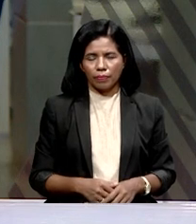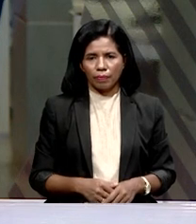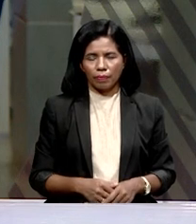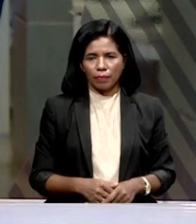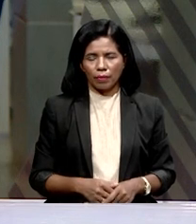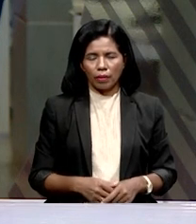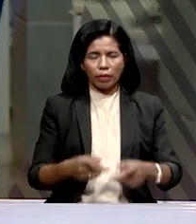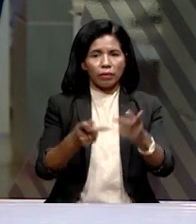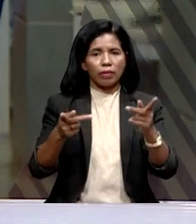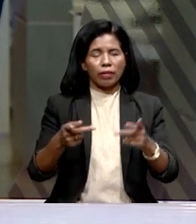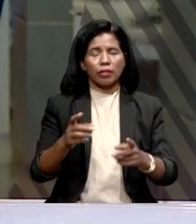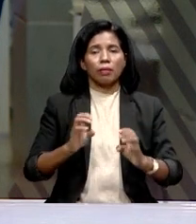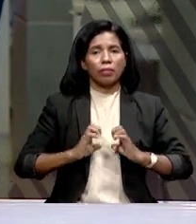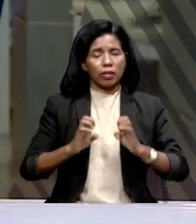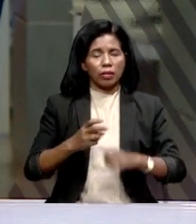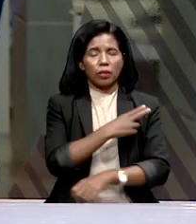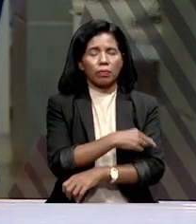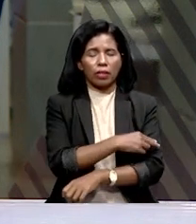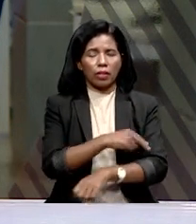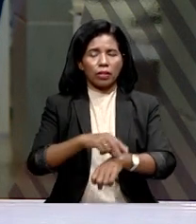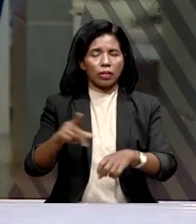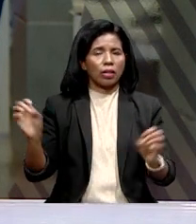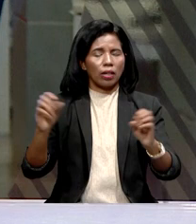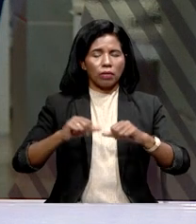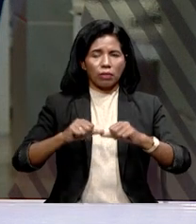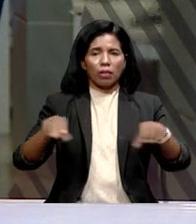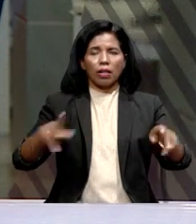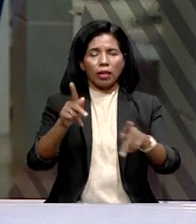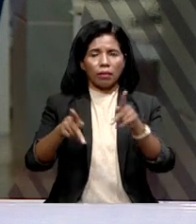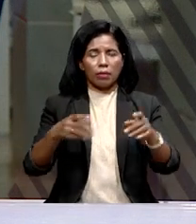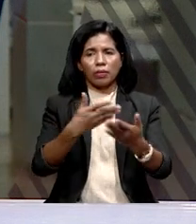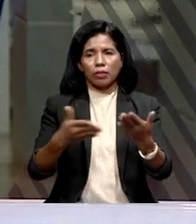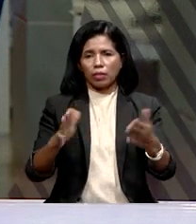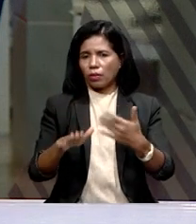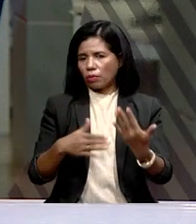Sala Emergência do Hospital Nacional continua menos recursos humanos no equipamentos.